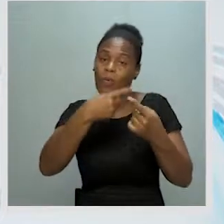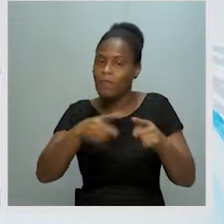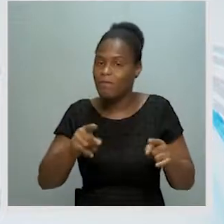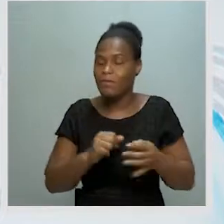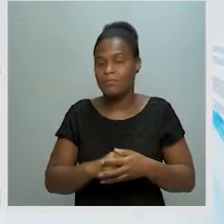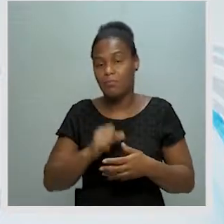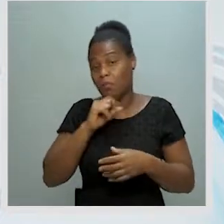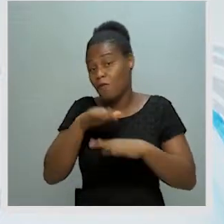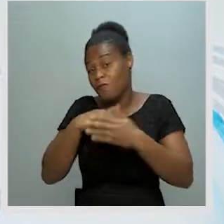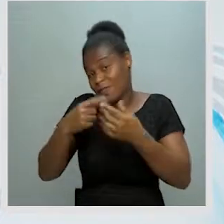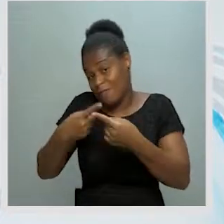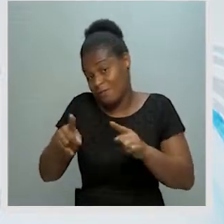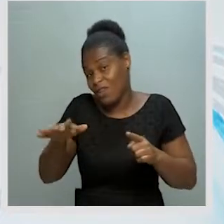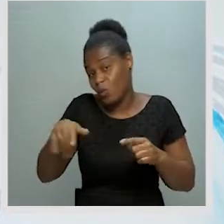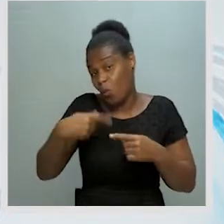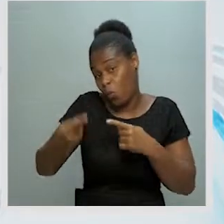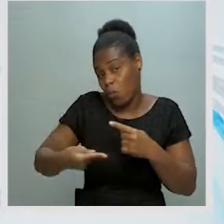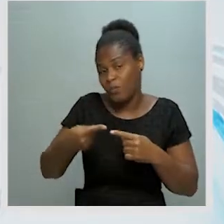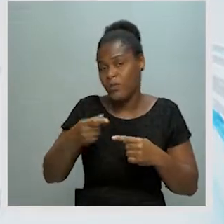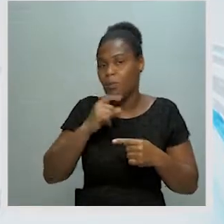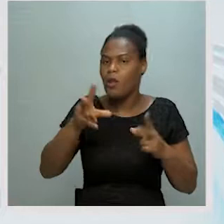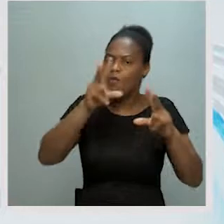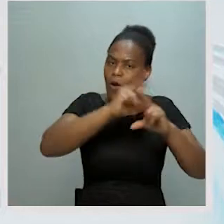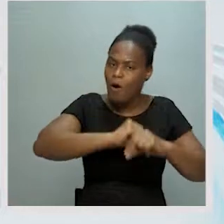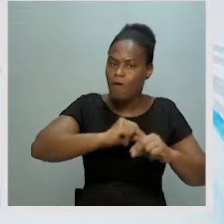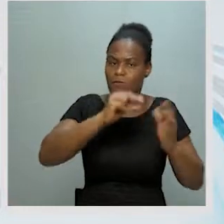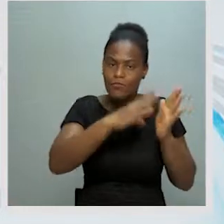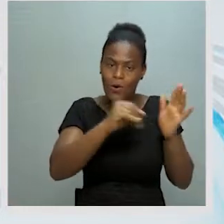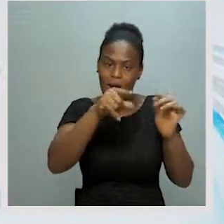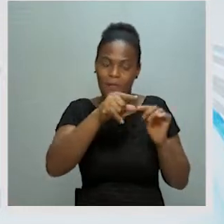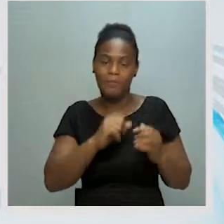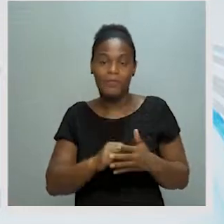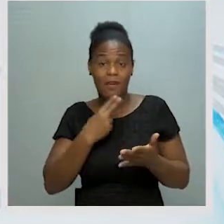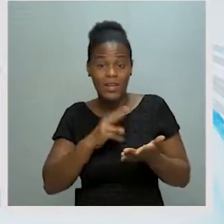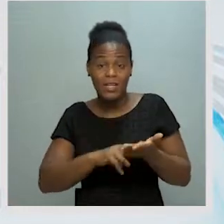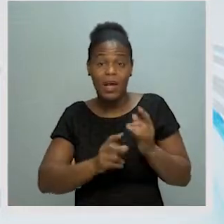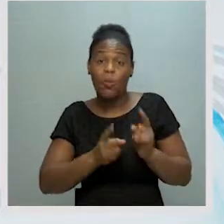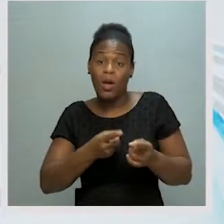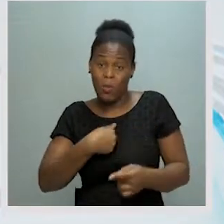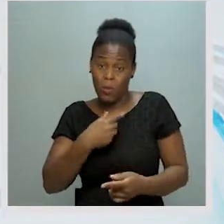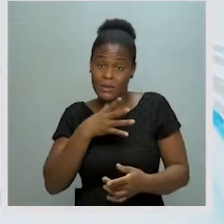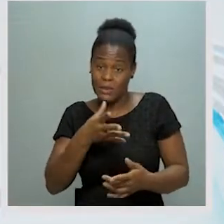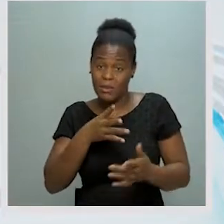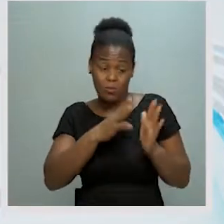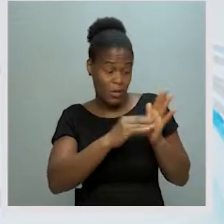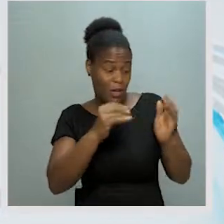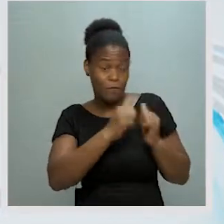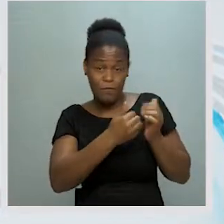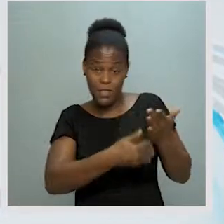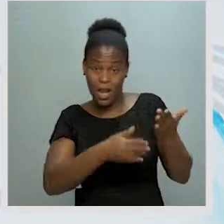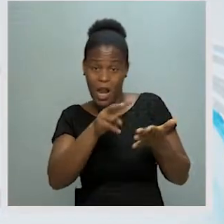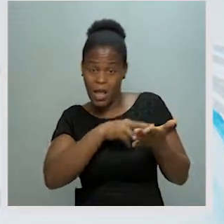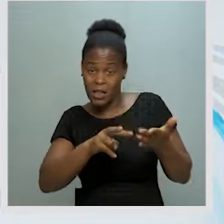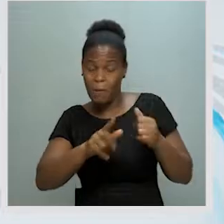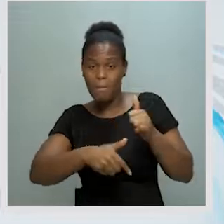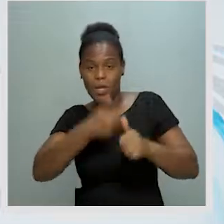feito outros modelos e poderão surgir novos modelos. Na verdade, aquilo que eu vos disse, o modelo de ficha de leitura é aquilo que